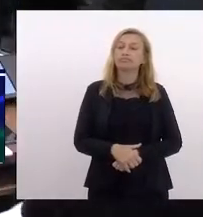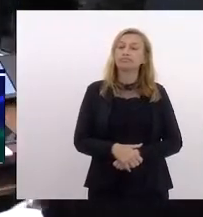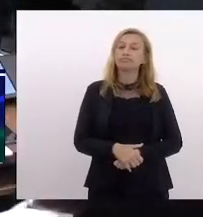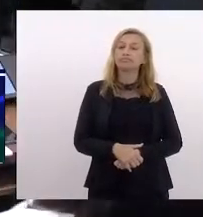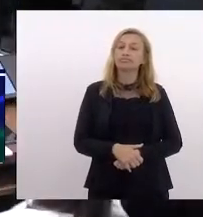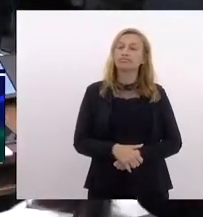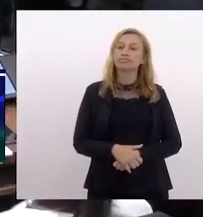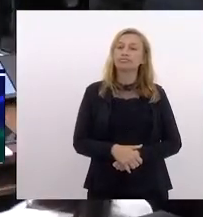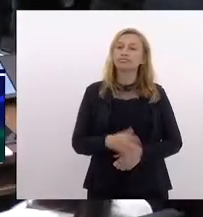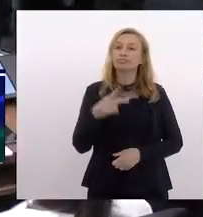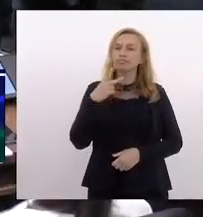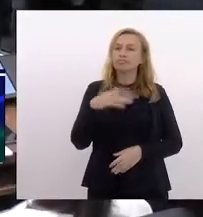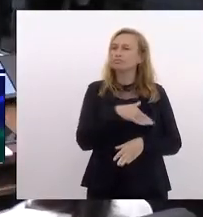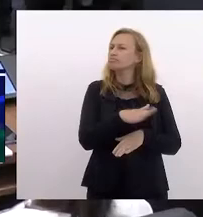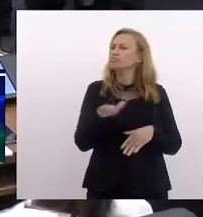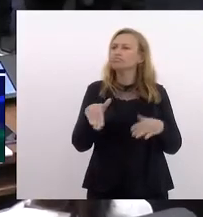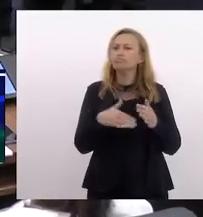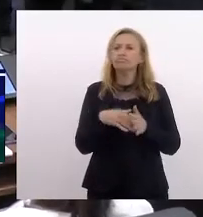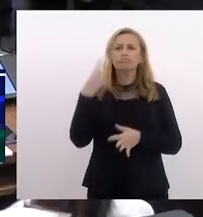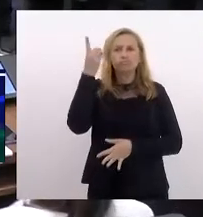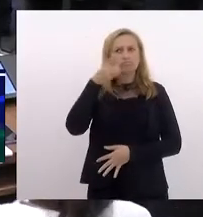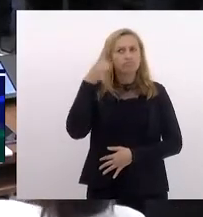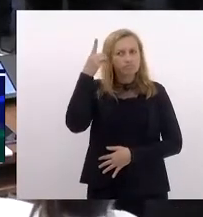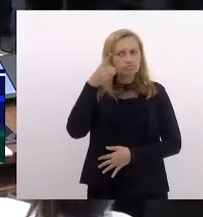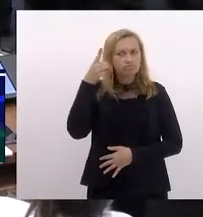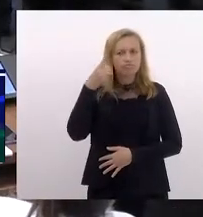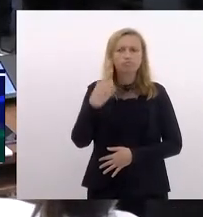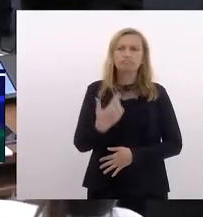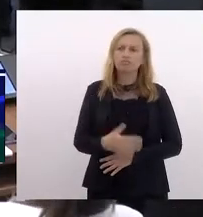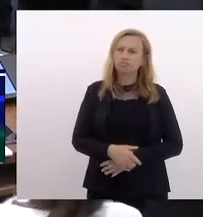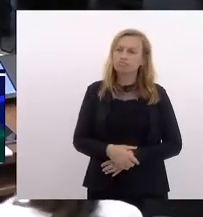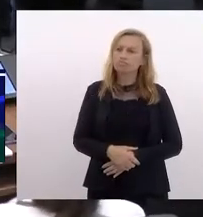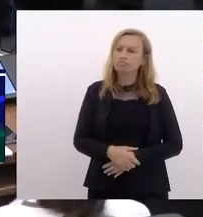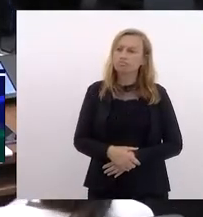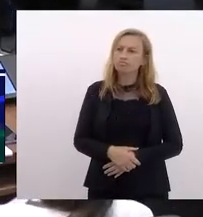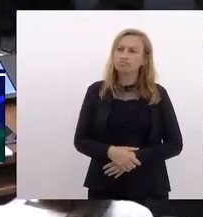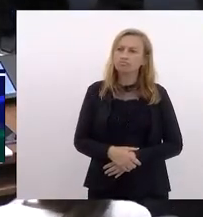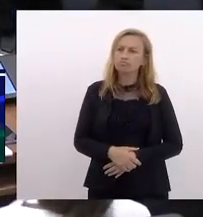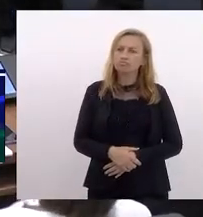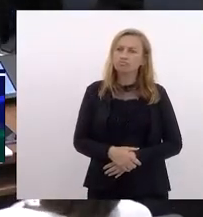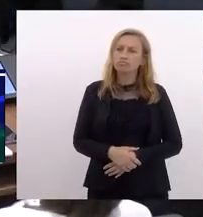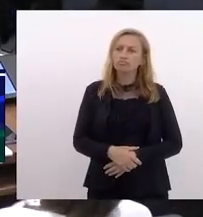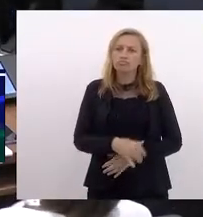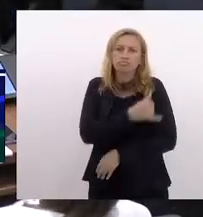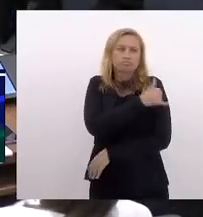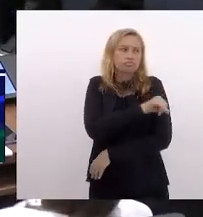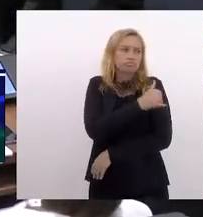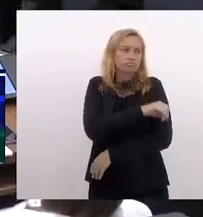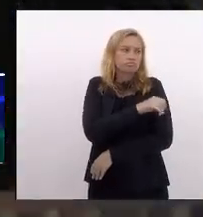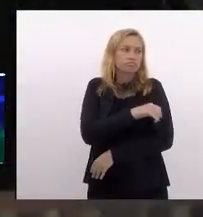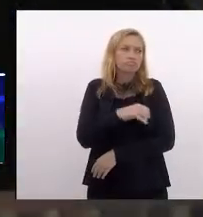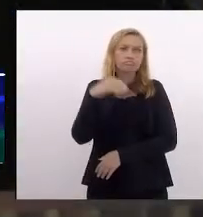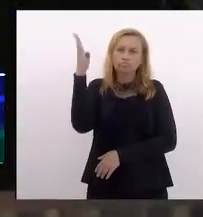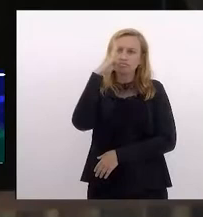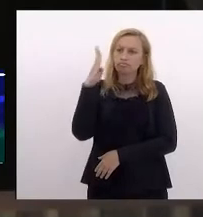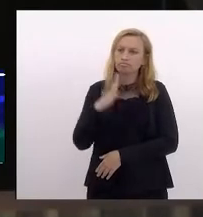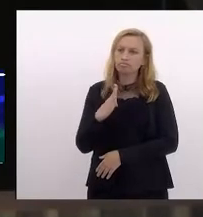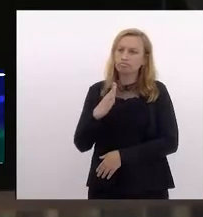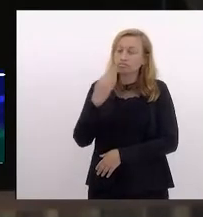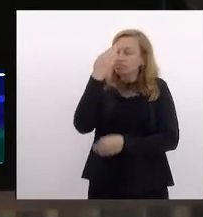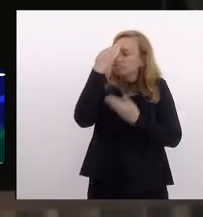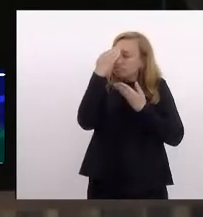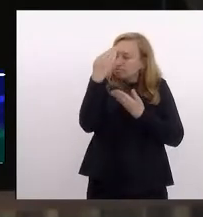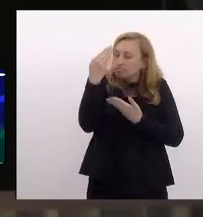para todos os meus pares e para a maioria da população do Rio de Janeiro e do Brasil que